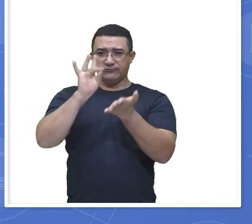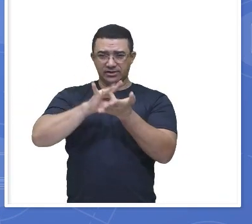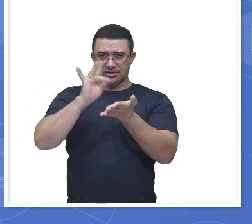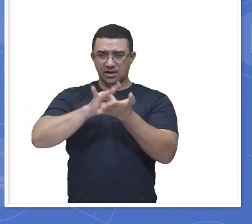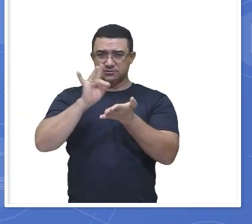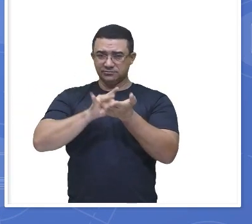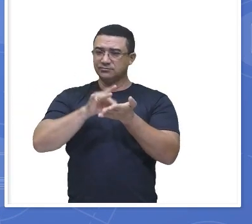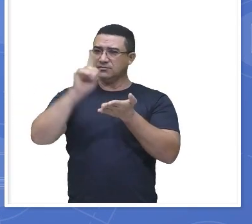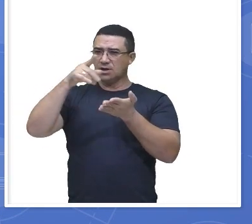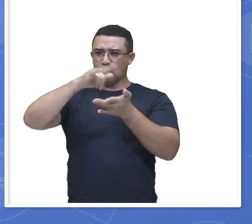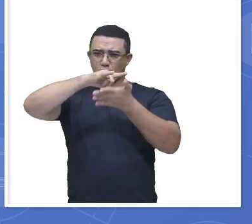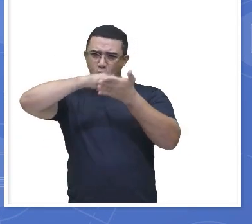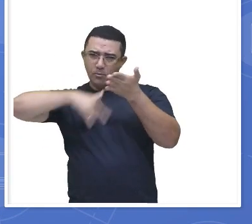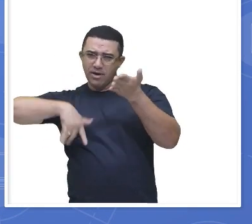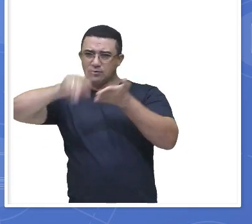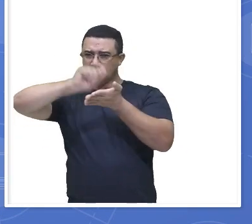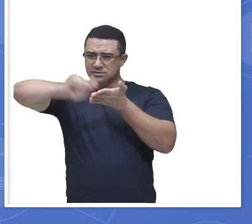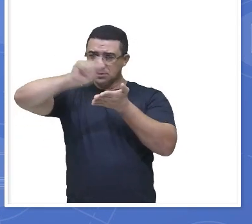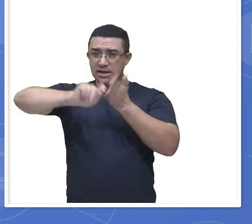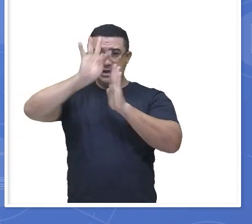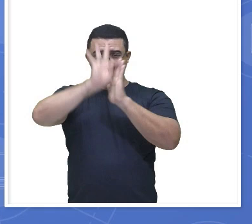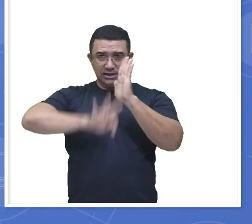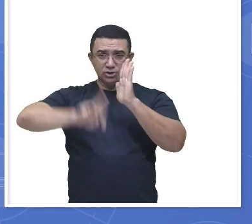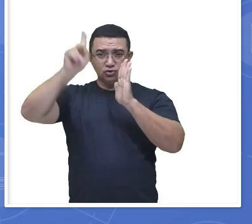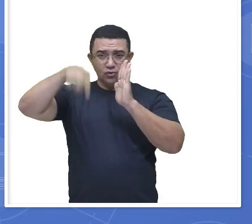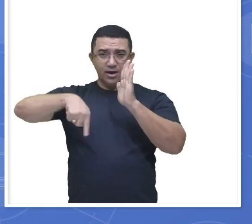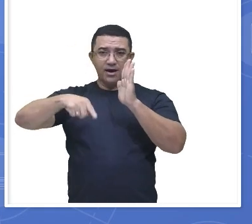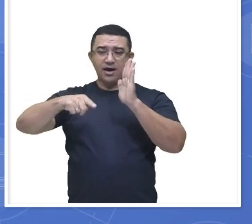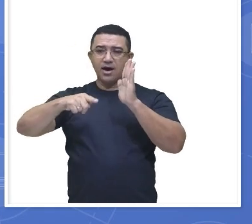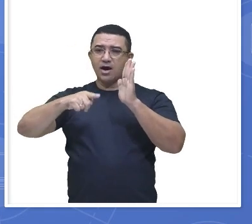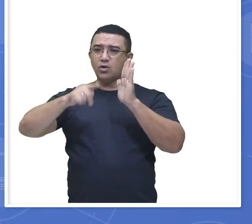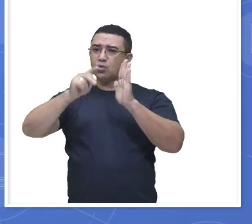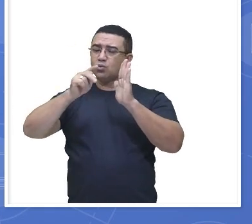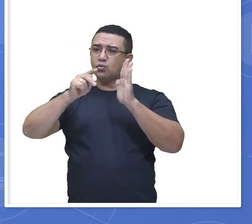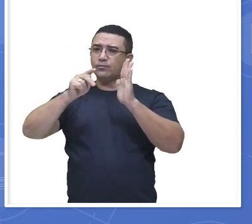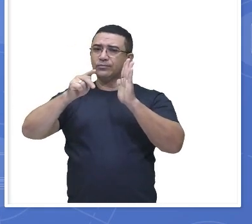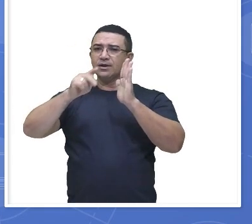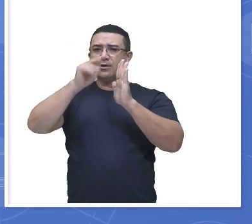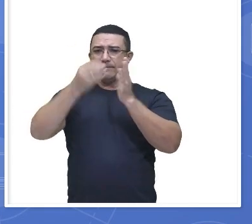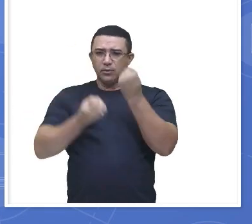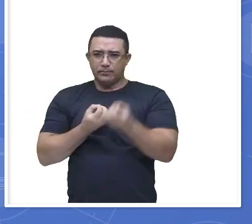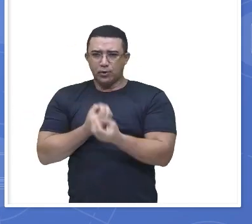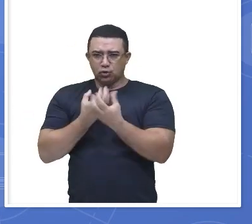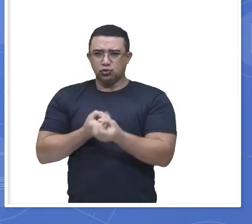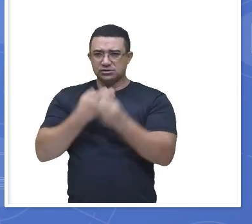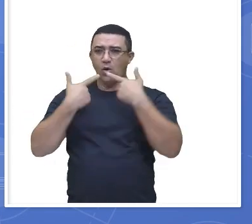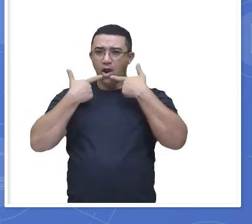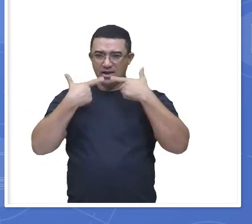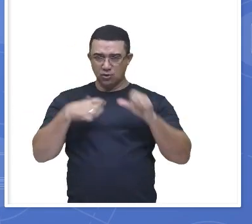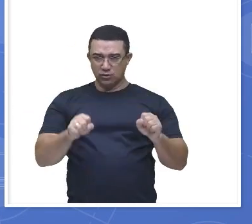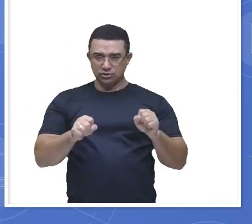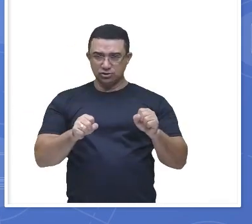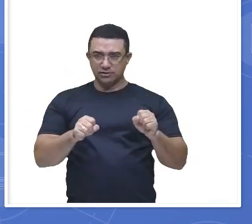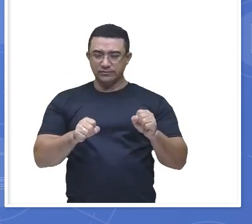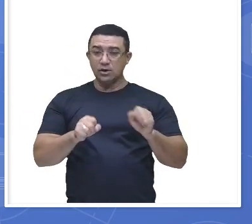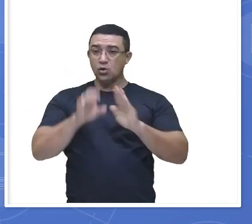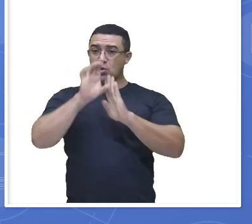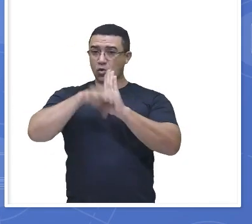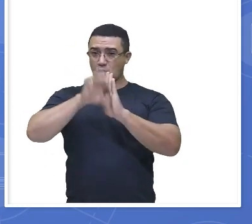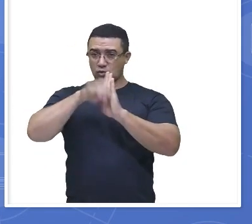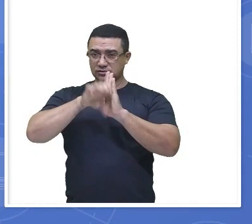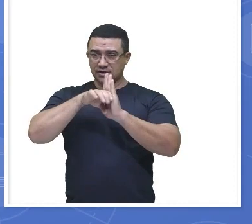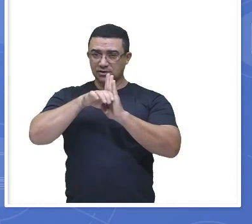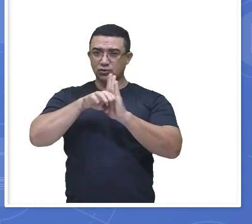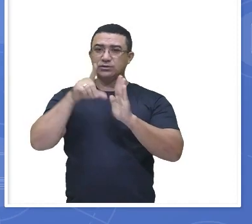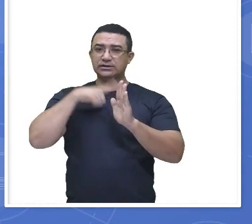ou um documento escrito. Um texto é uma unidade linguística de extensão superior à frase. Então, volta aqui comigo. Nesse nosso conceito aí, a